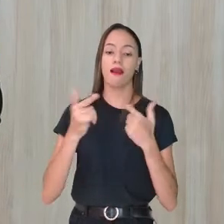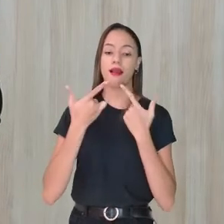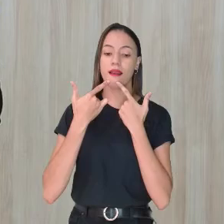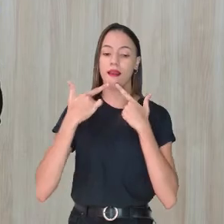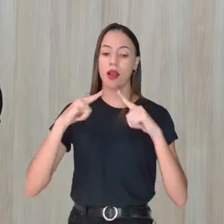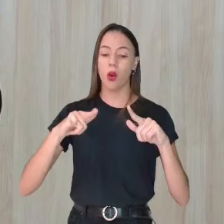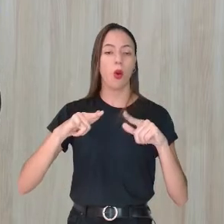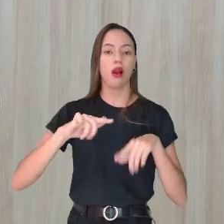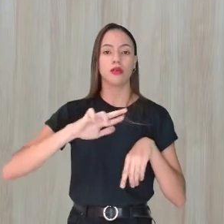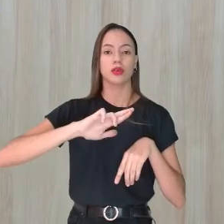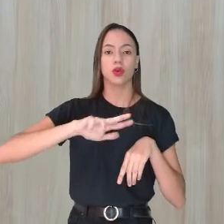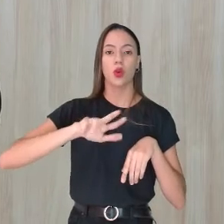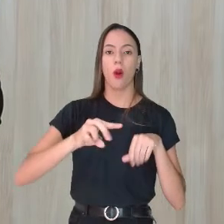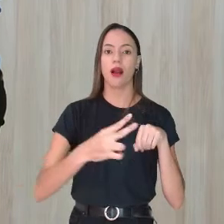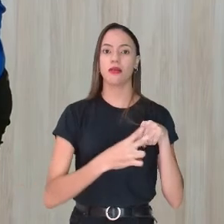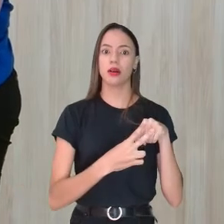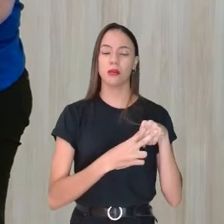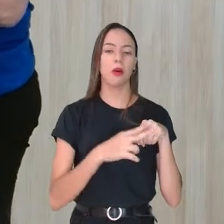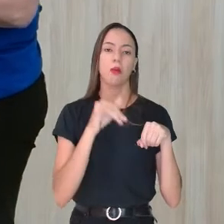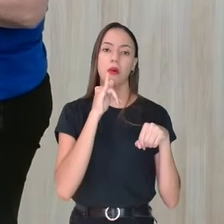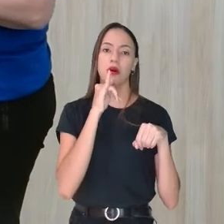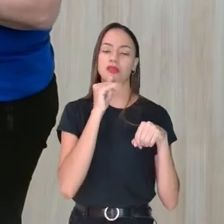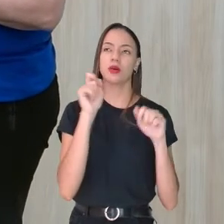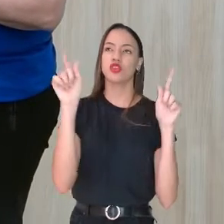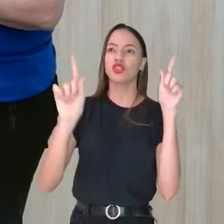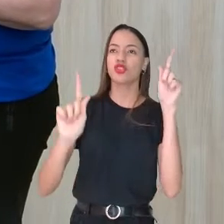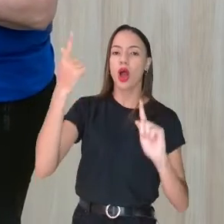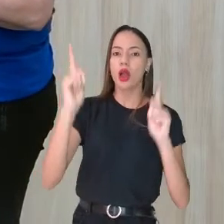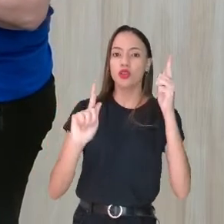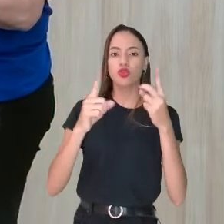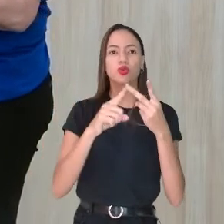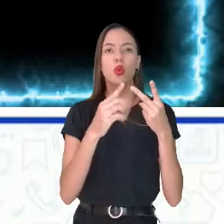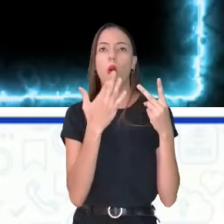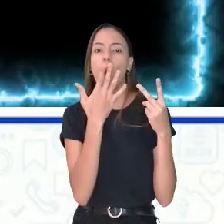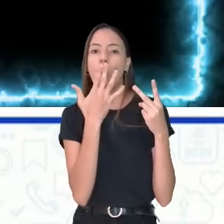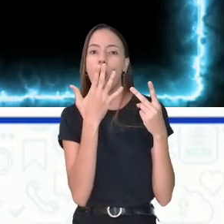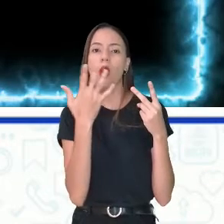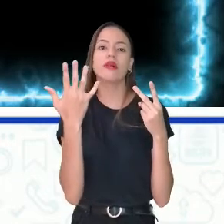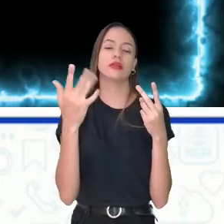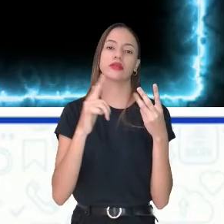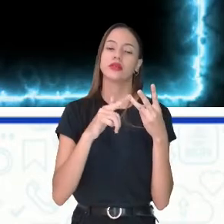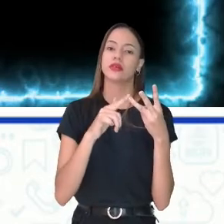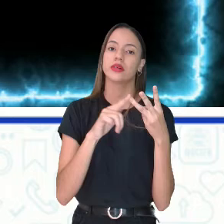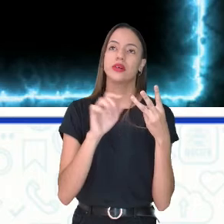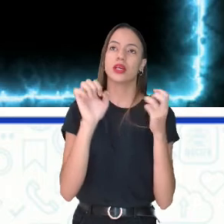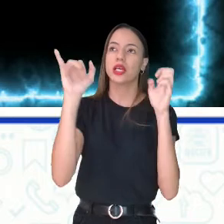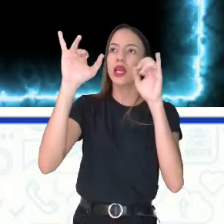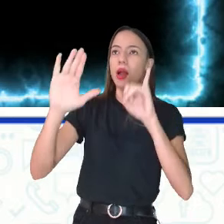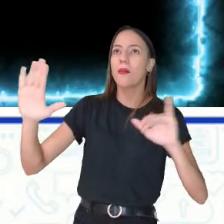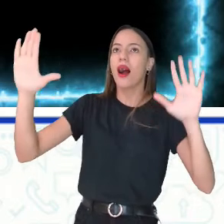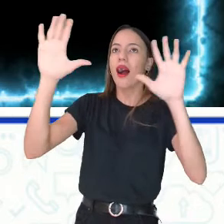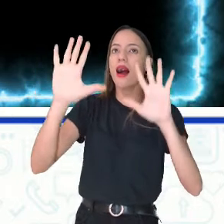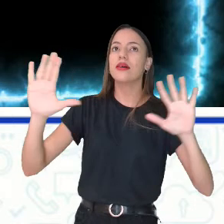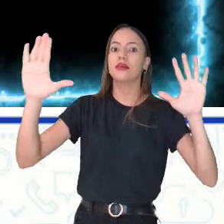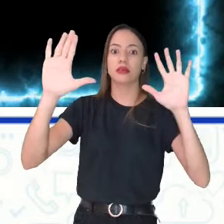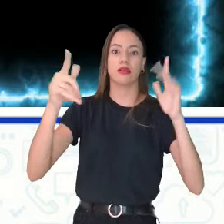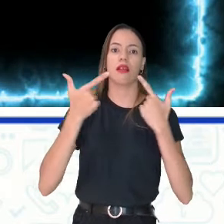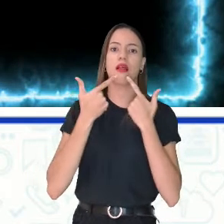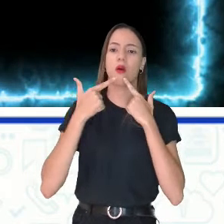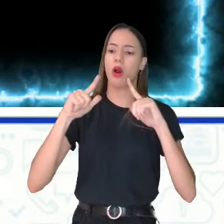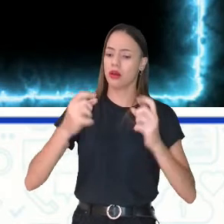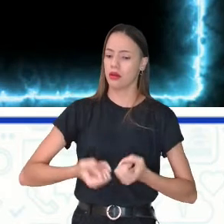os gestos, as cores, as imagens, e a linguagem só se manifesta pelo